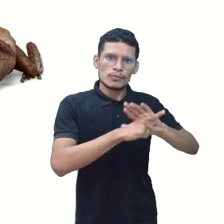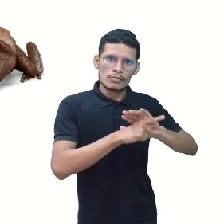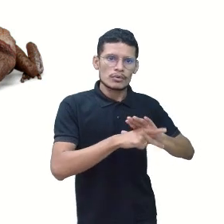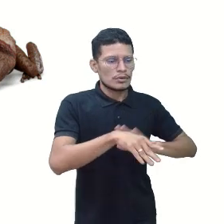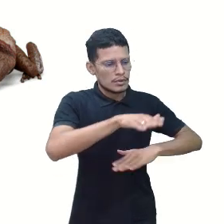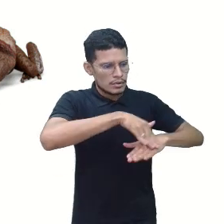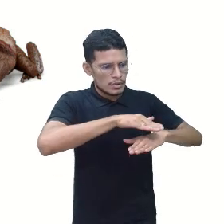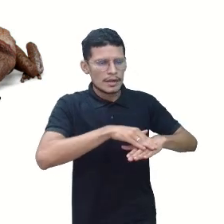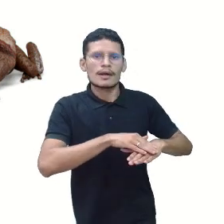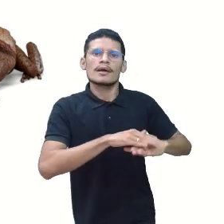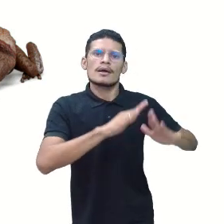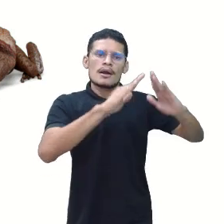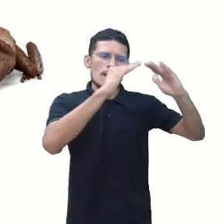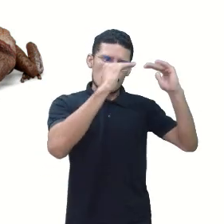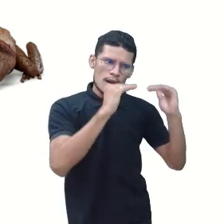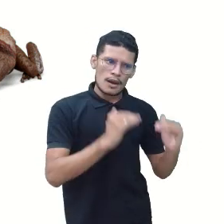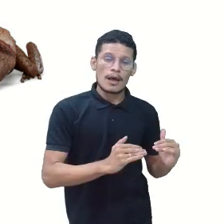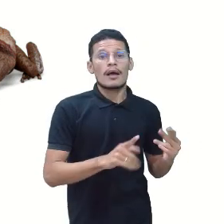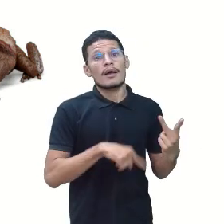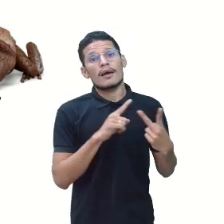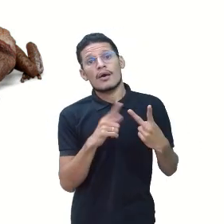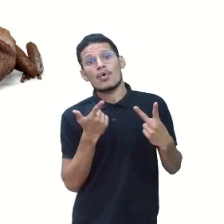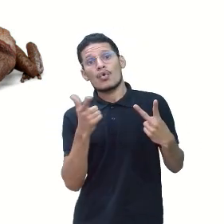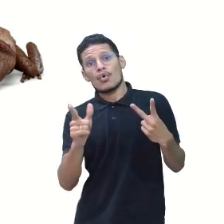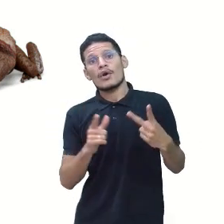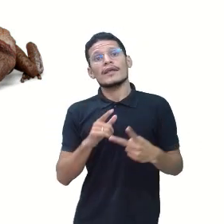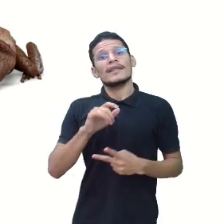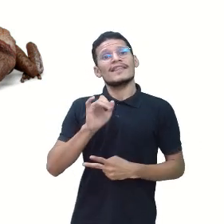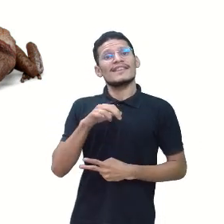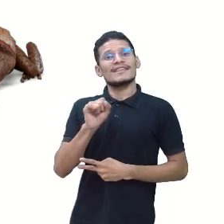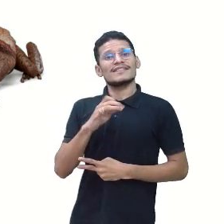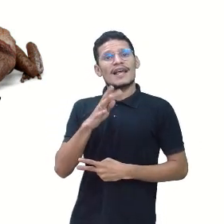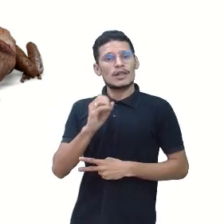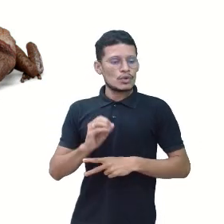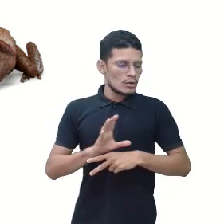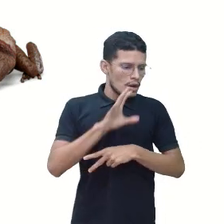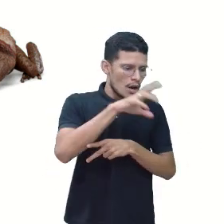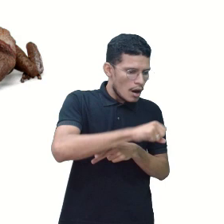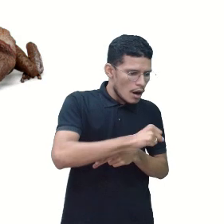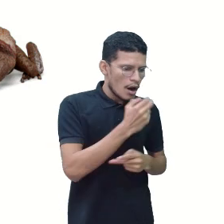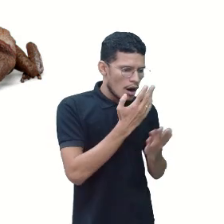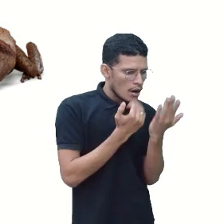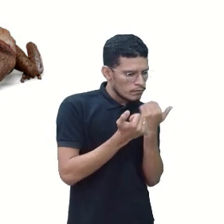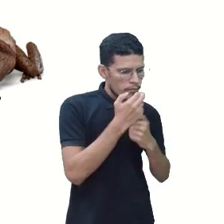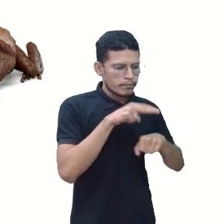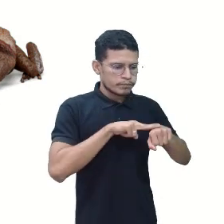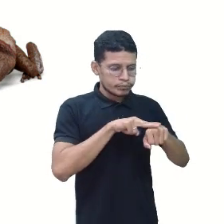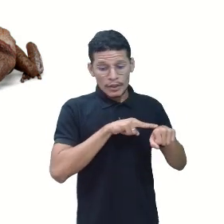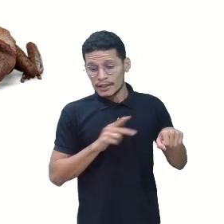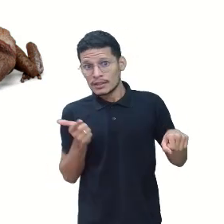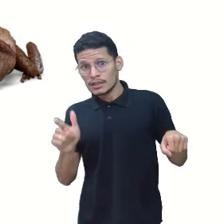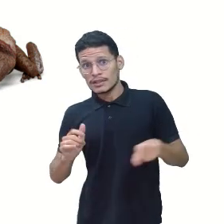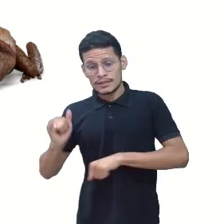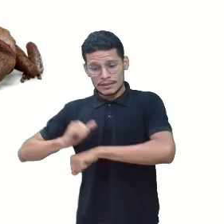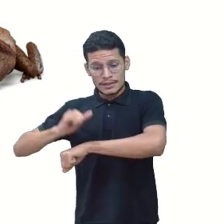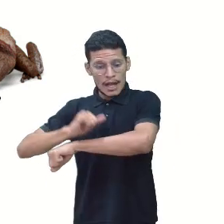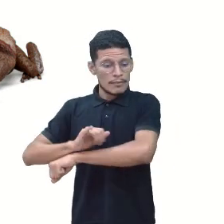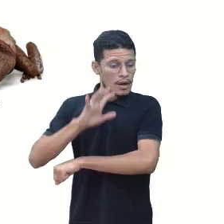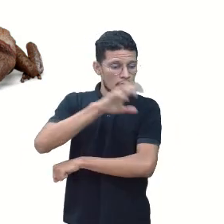alimentar. Aqui um inseto que se alimenta do vegetal. Aqui o sapo que se alimenta do